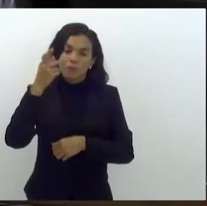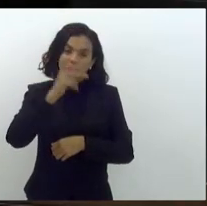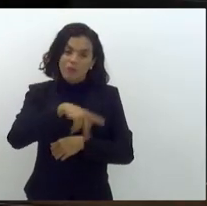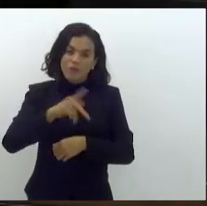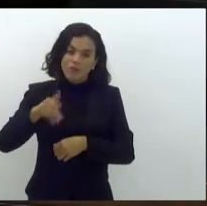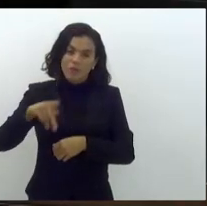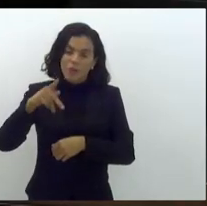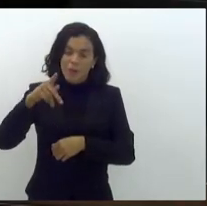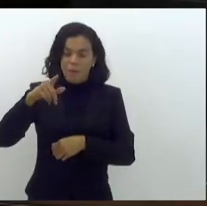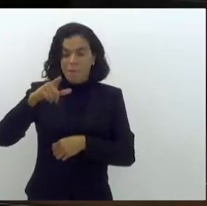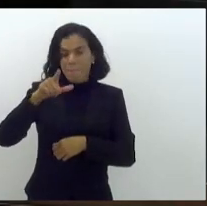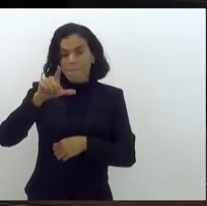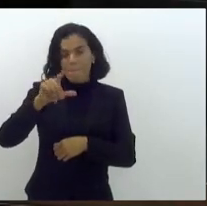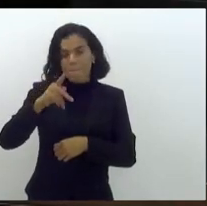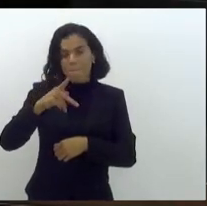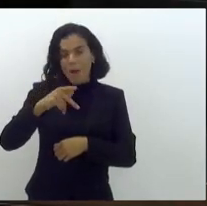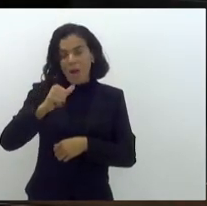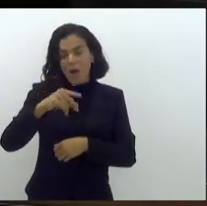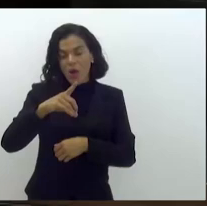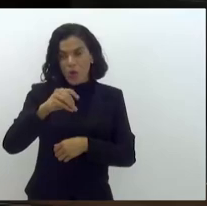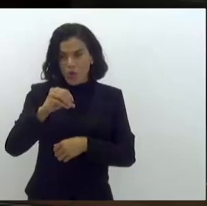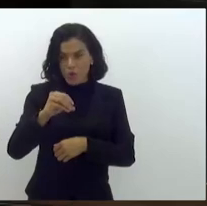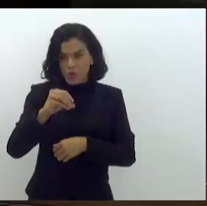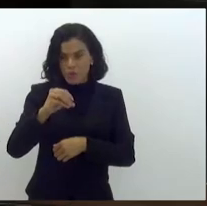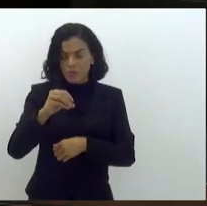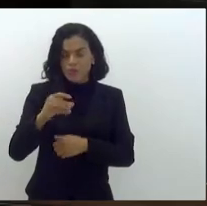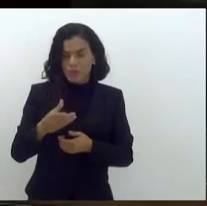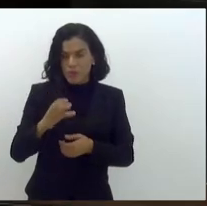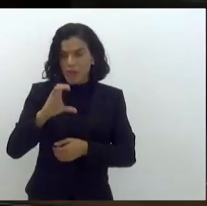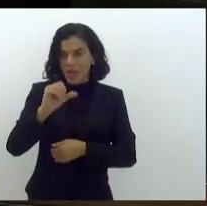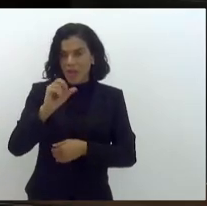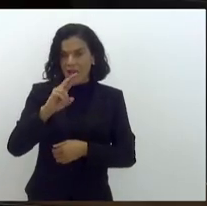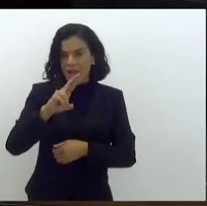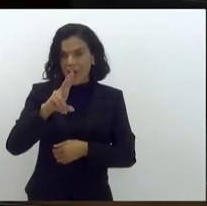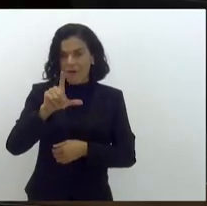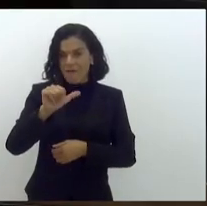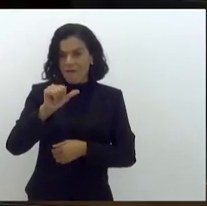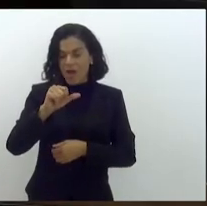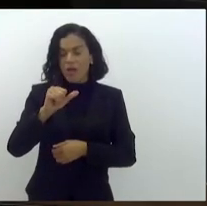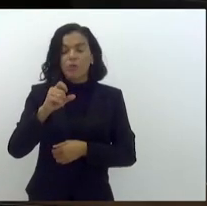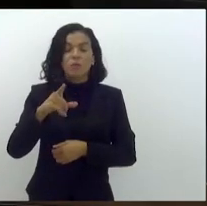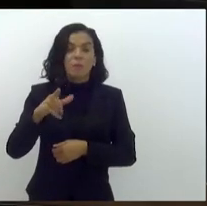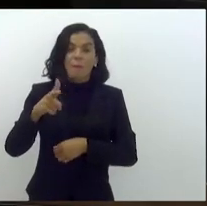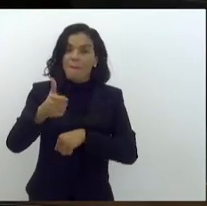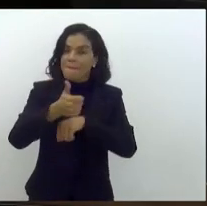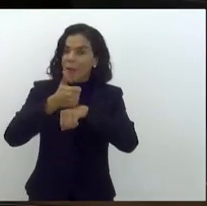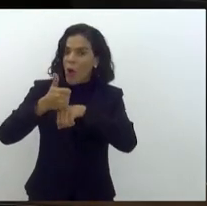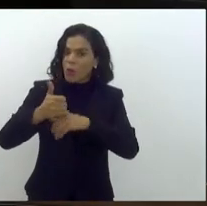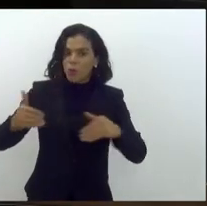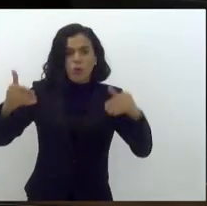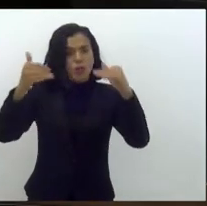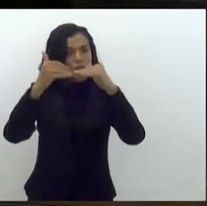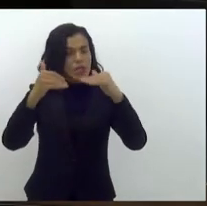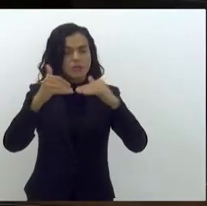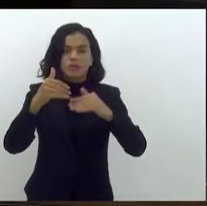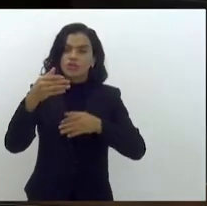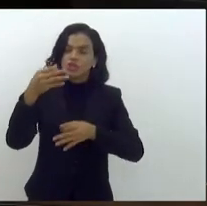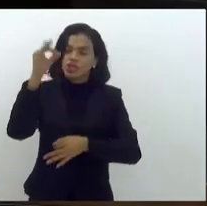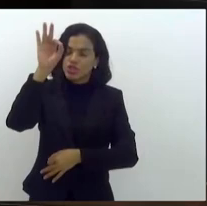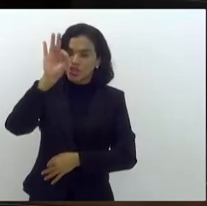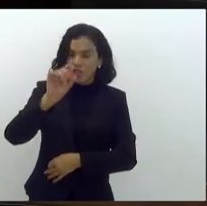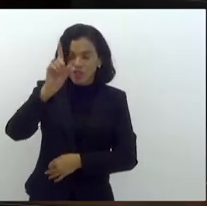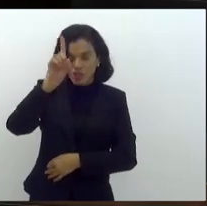Talvez uma das maiores com certeza uma das maiores autoridades em Direito Constitucional do país e outros que o acompanham